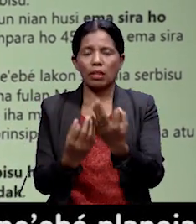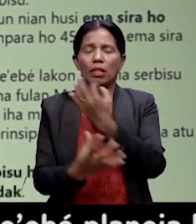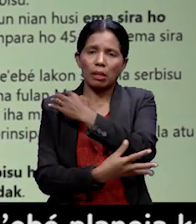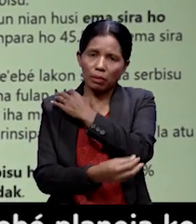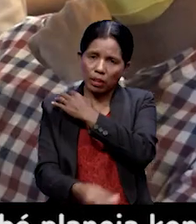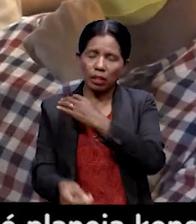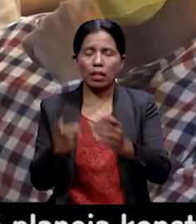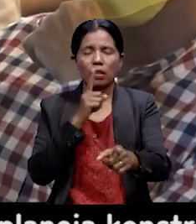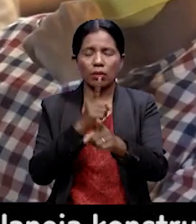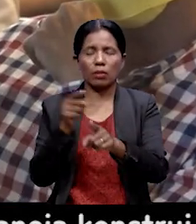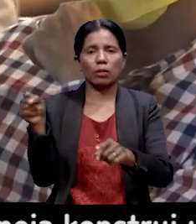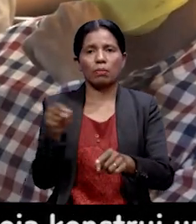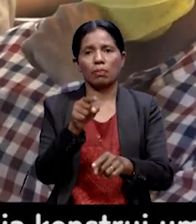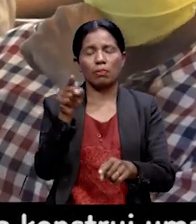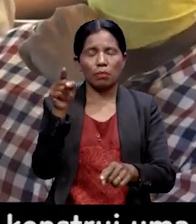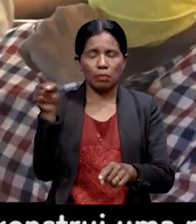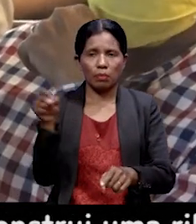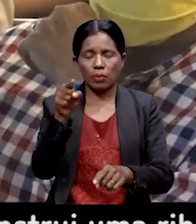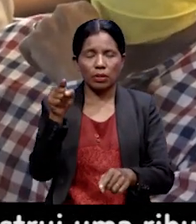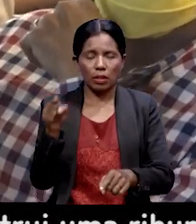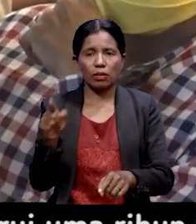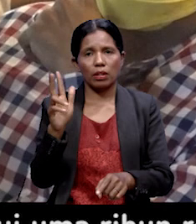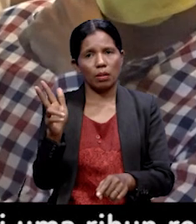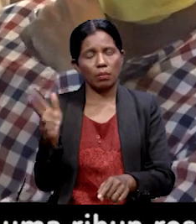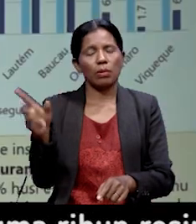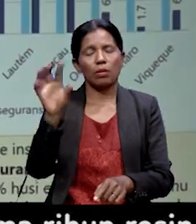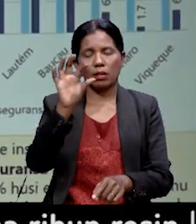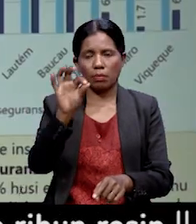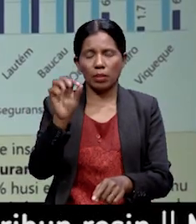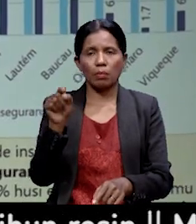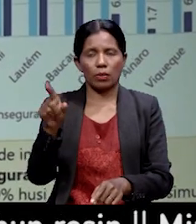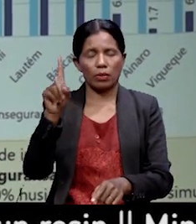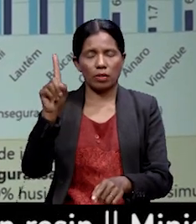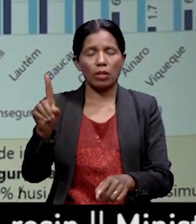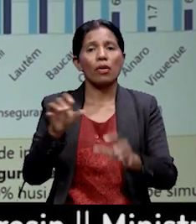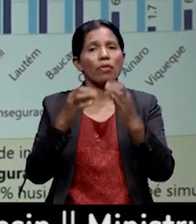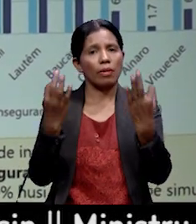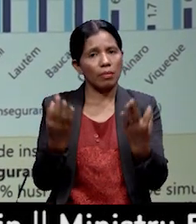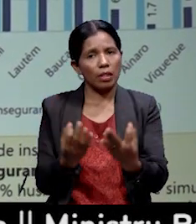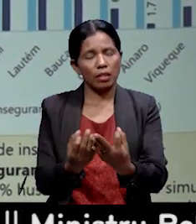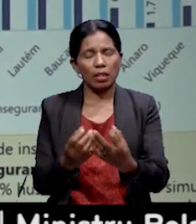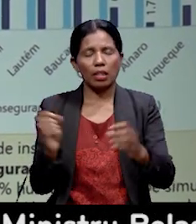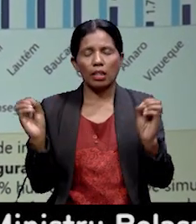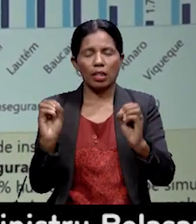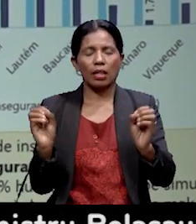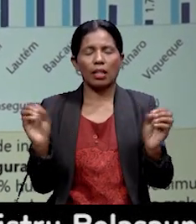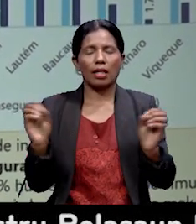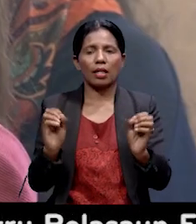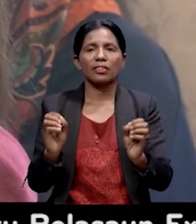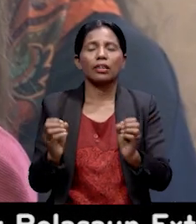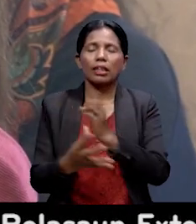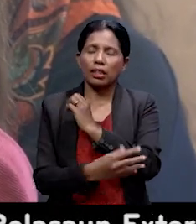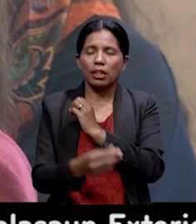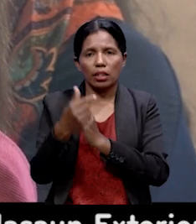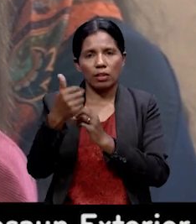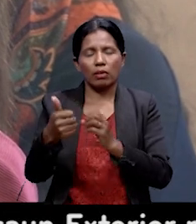a por cento tolo nulo recensia ponto ida, no entre uma cain sira nebeladum vulnerável e a por cento